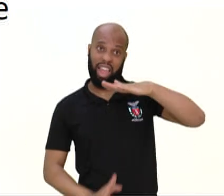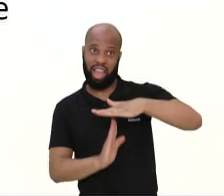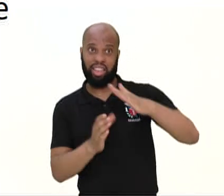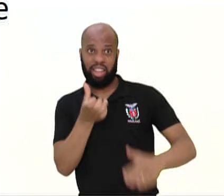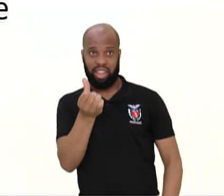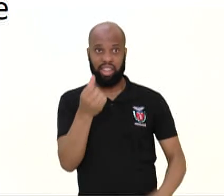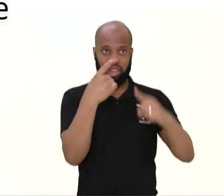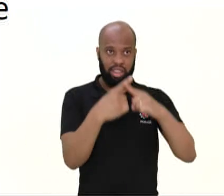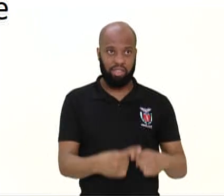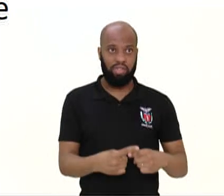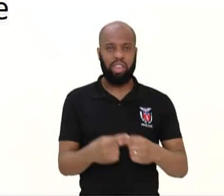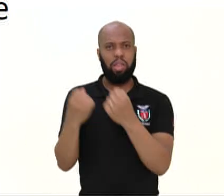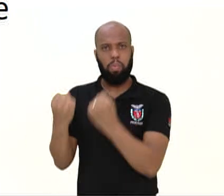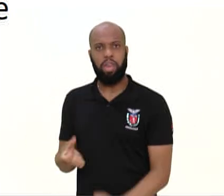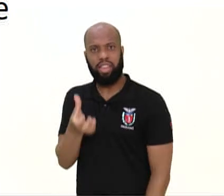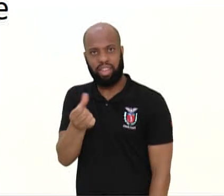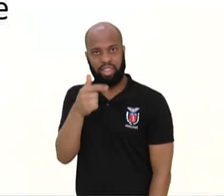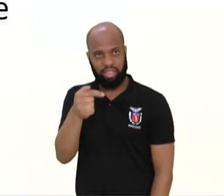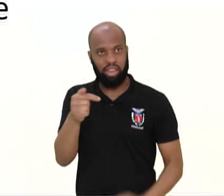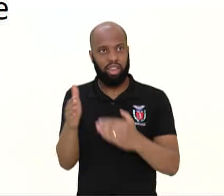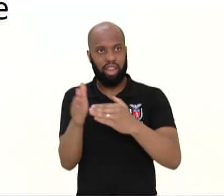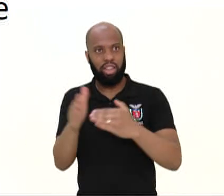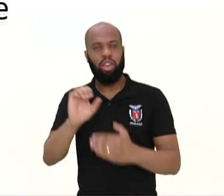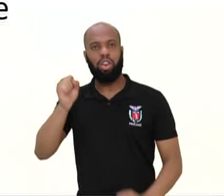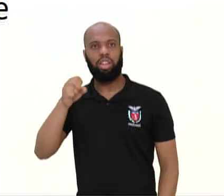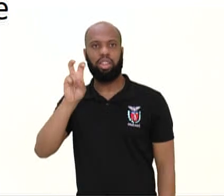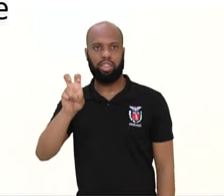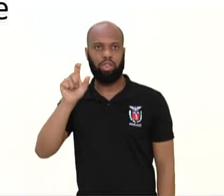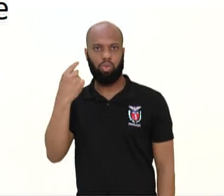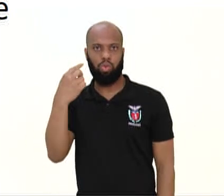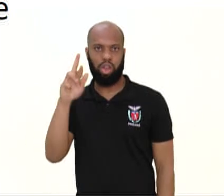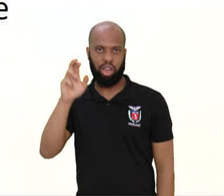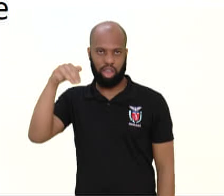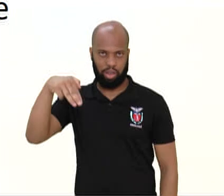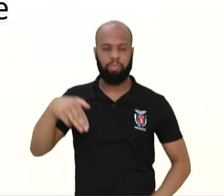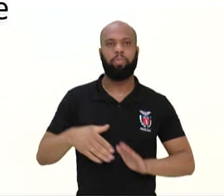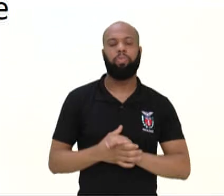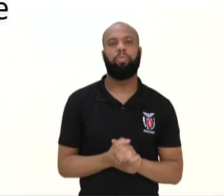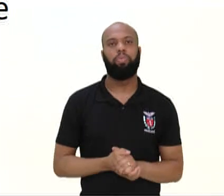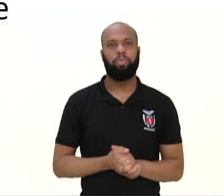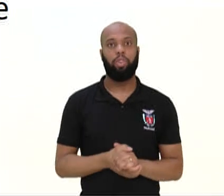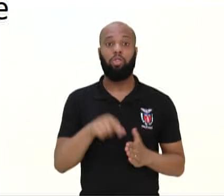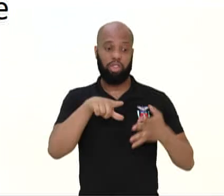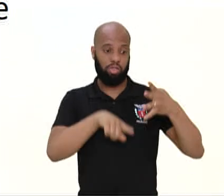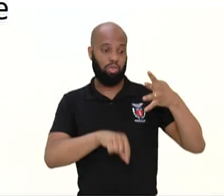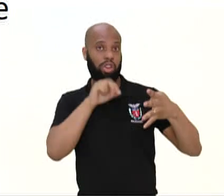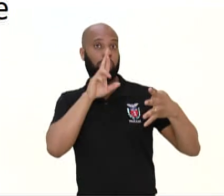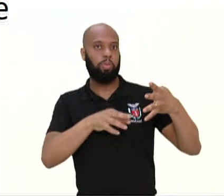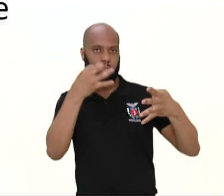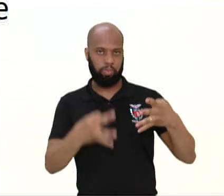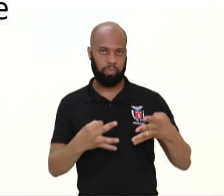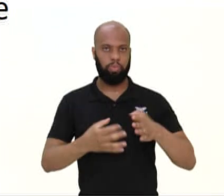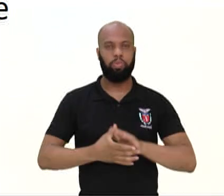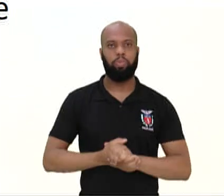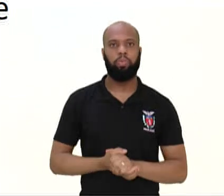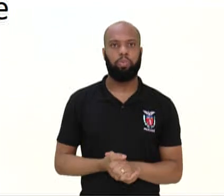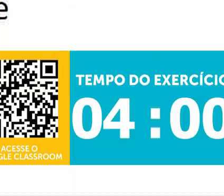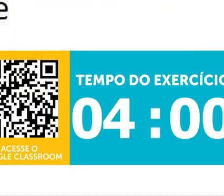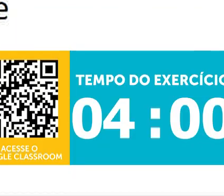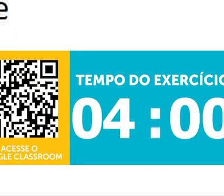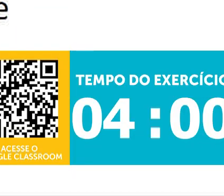6 repetições e carga entre 67% e 85% de uma repetição máxima.